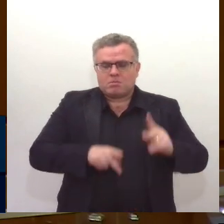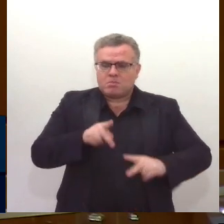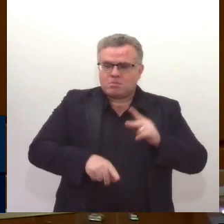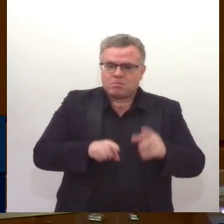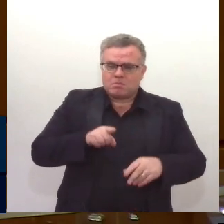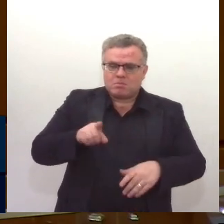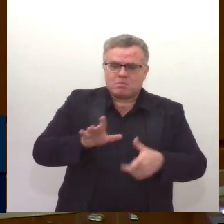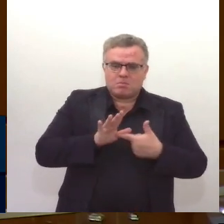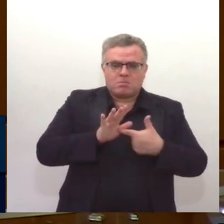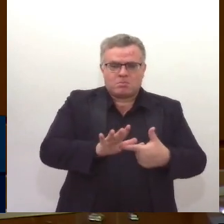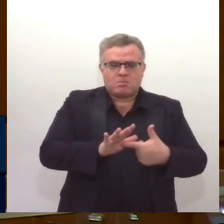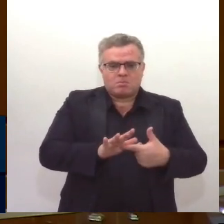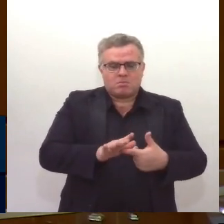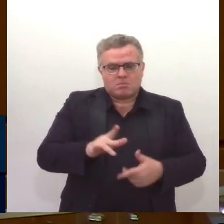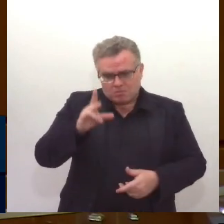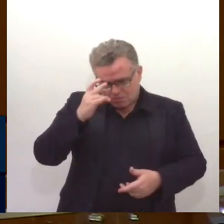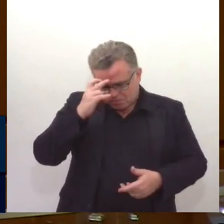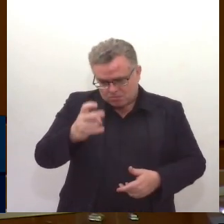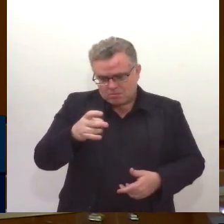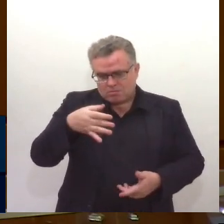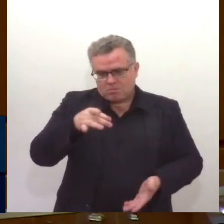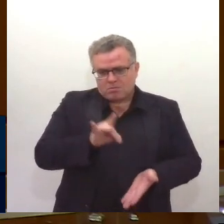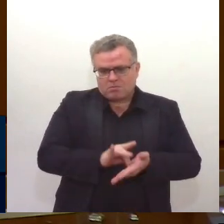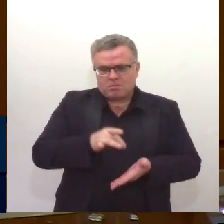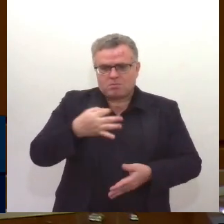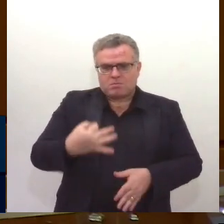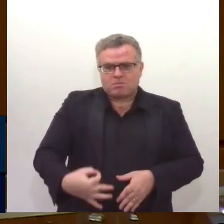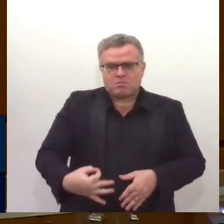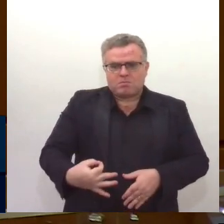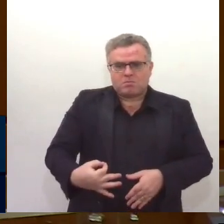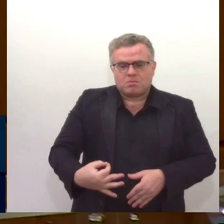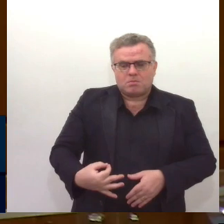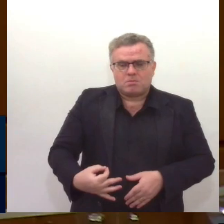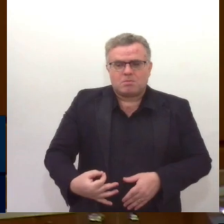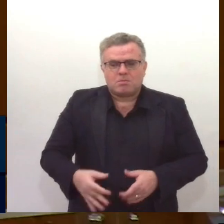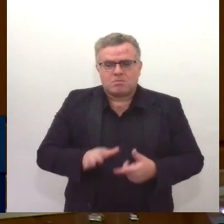inteligente e deu a resposta com